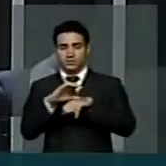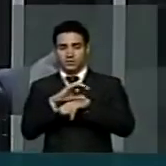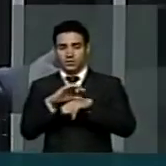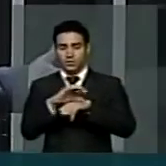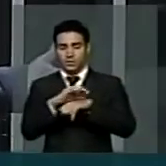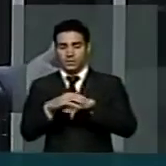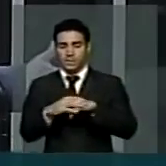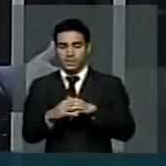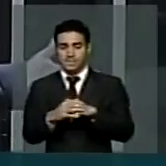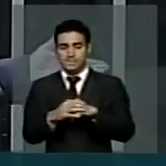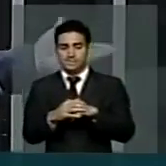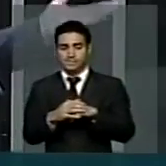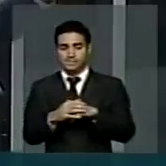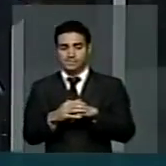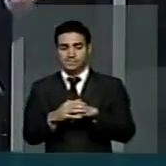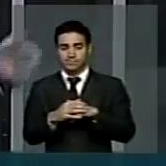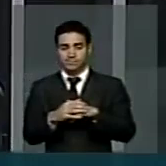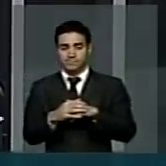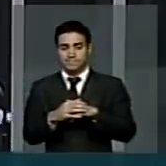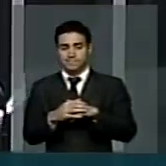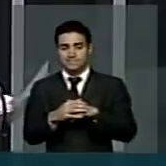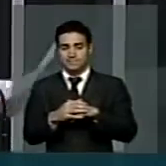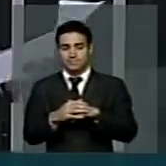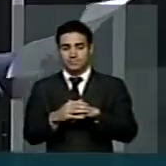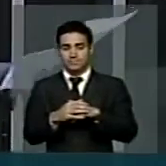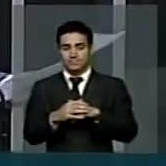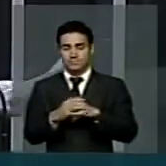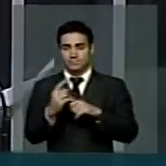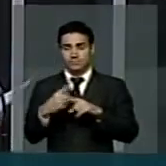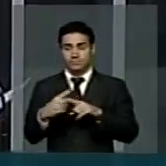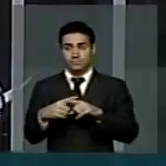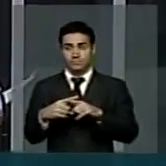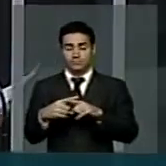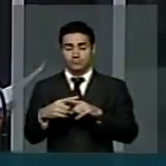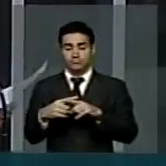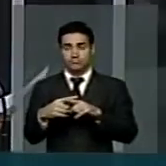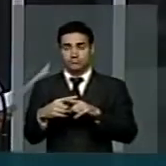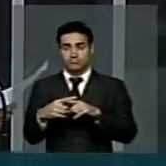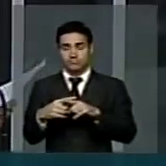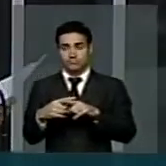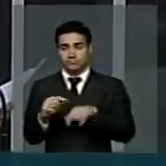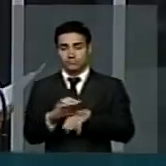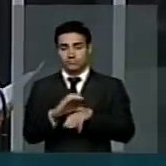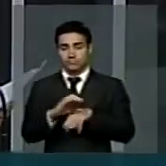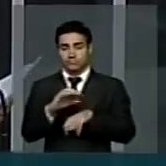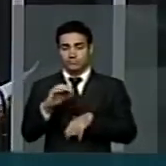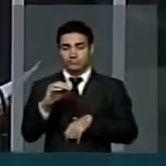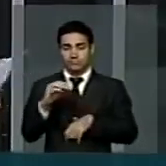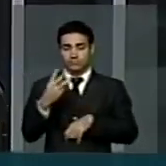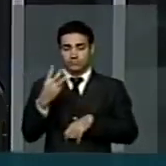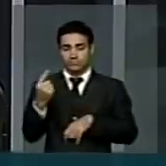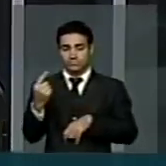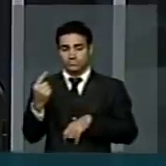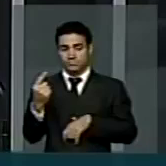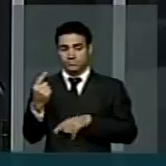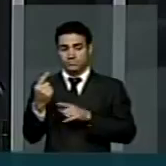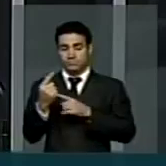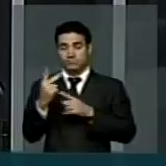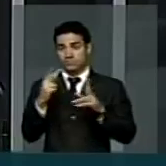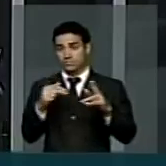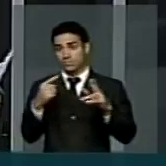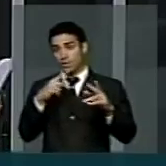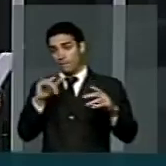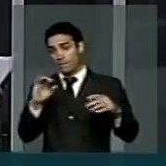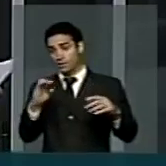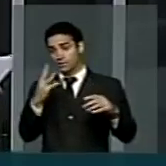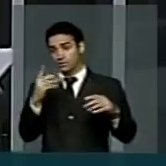que, por via de consequência, por ironia do destino, presta esse número à PEC 37, que